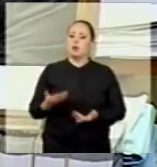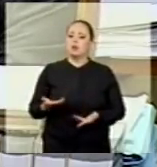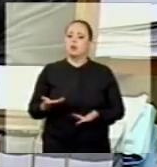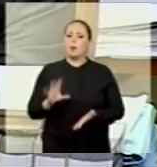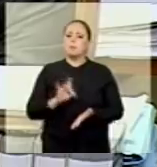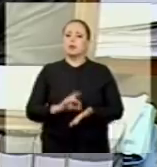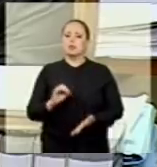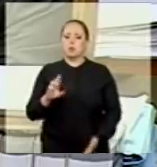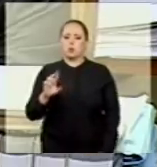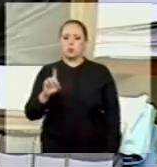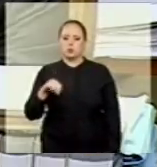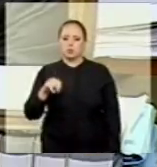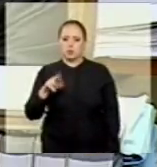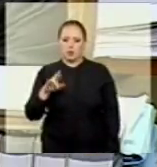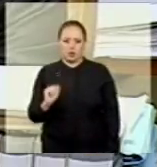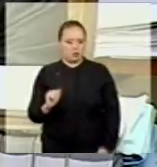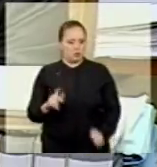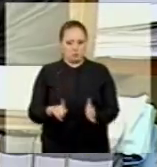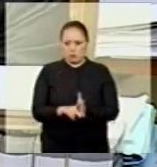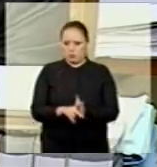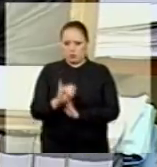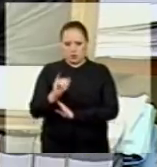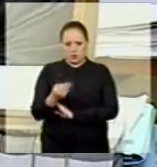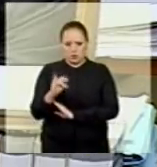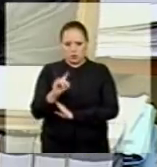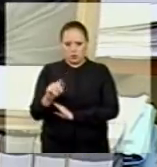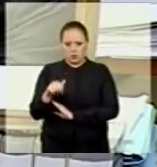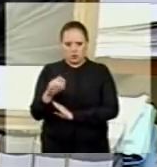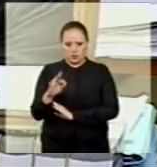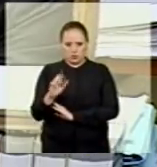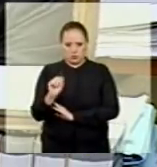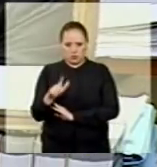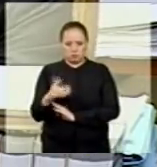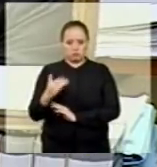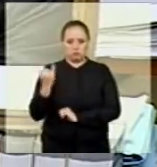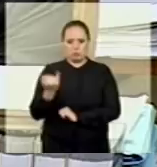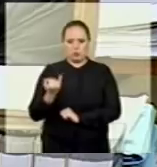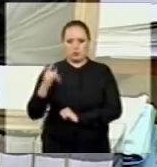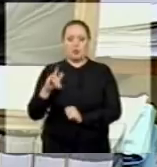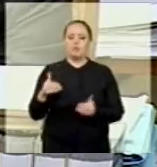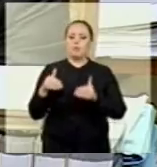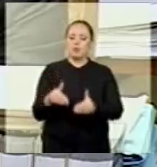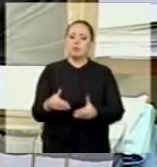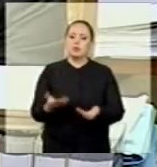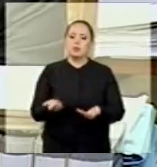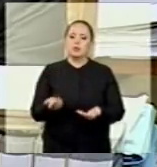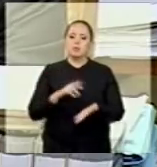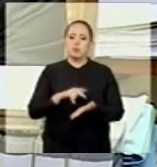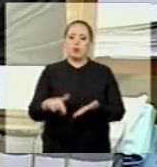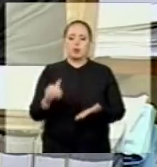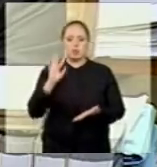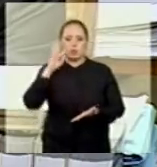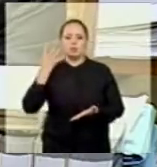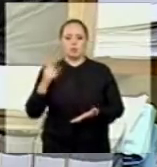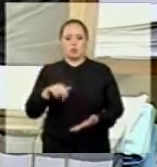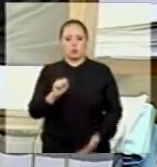ordinária do postulado do juiz natural, cuja importância tem sido enfatizada em sucessivas decisões por essa